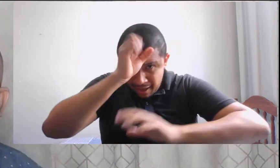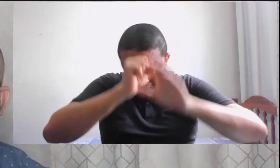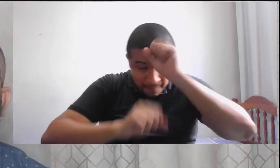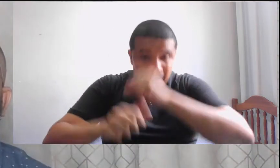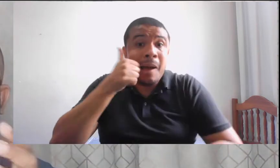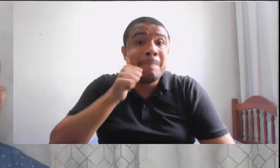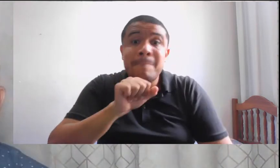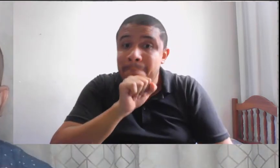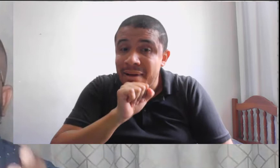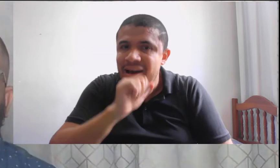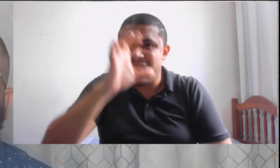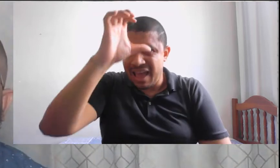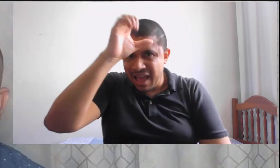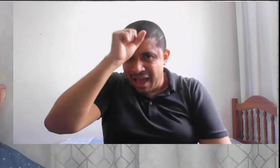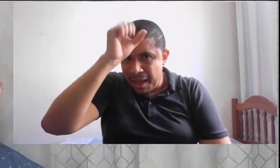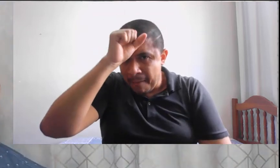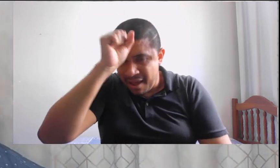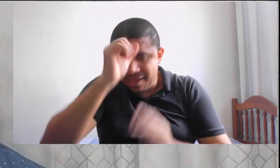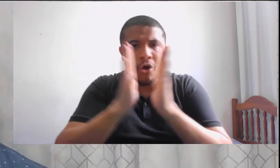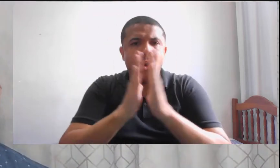Mãe, aprenda a orar pelo seu marido.